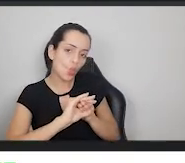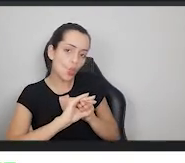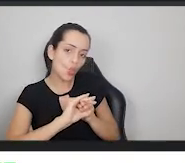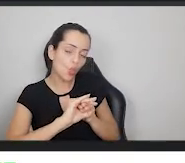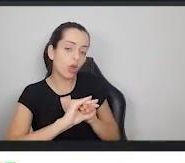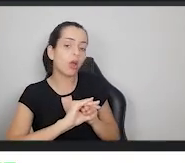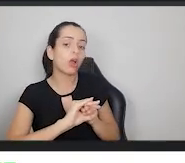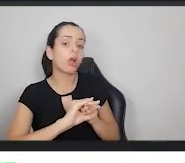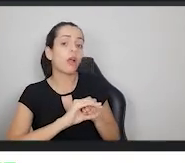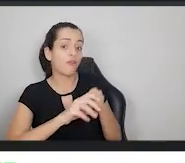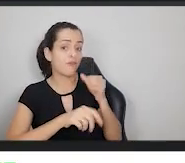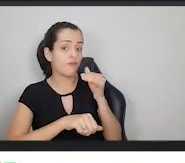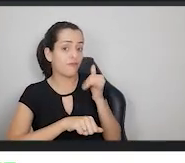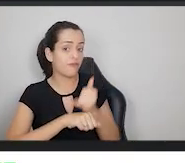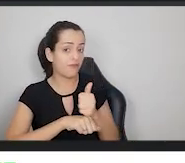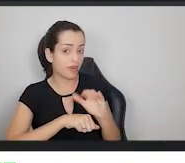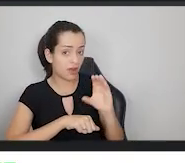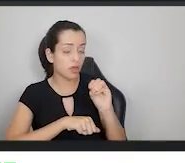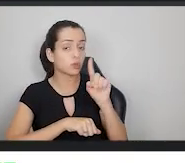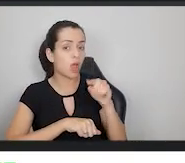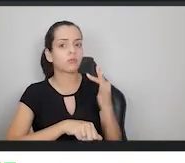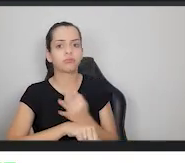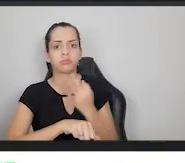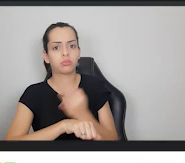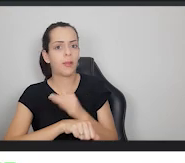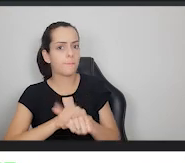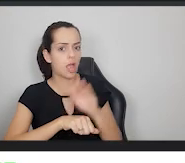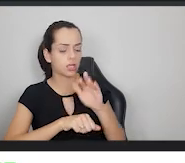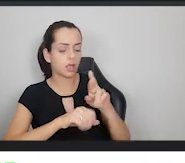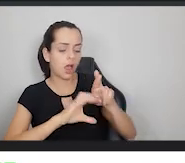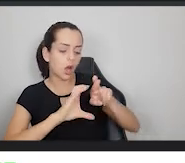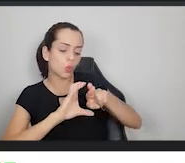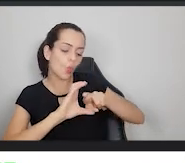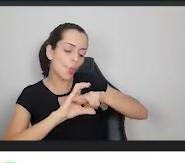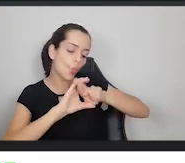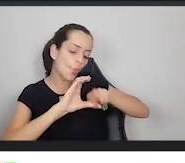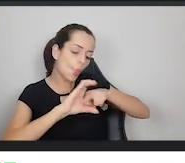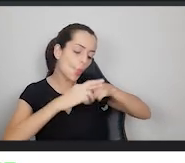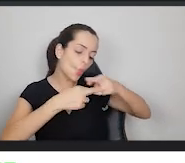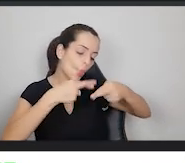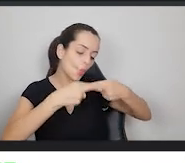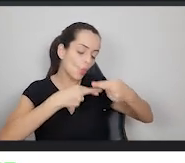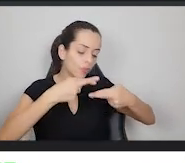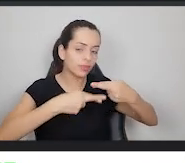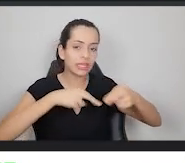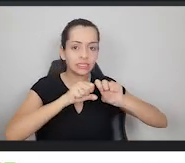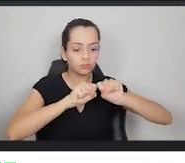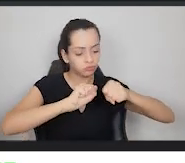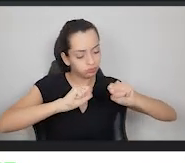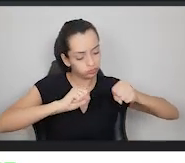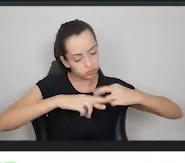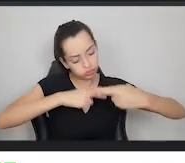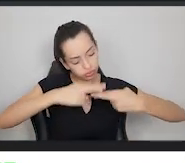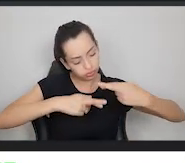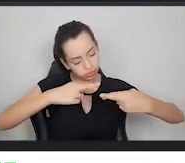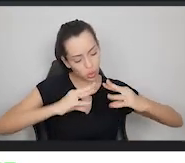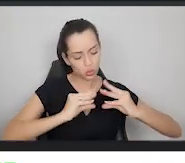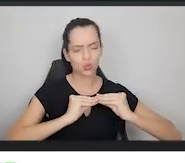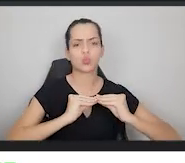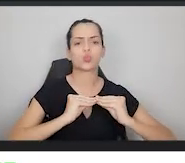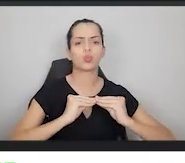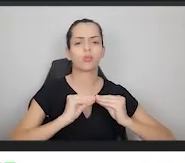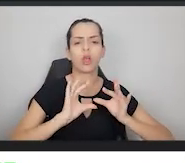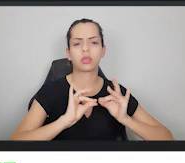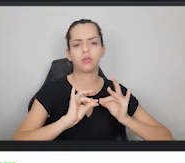mas não, nesse momento eu não sei dizer uma questão específica, não.